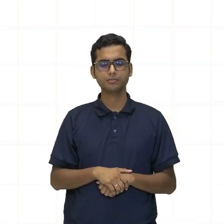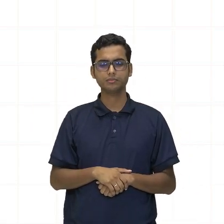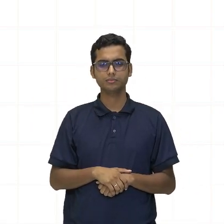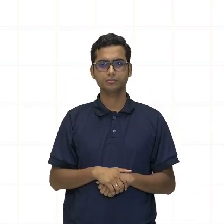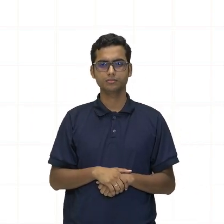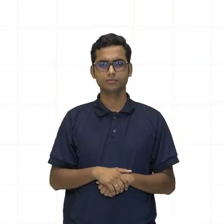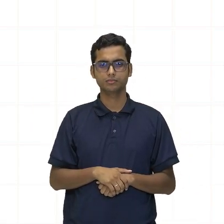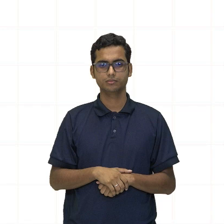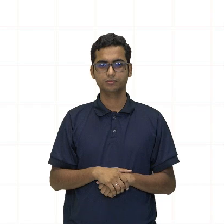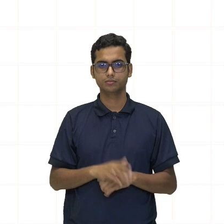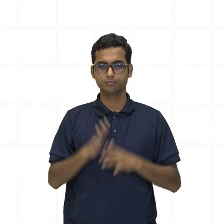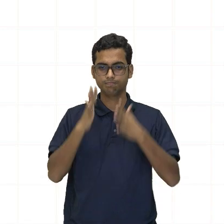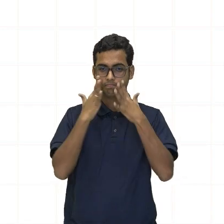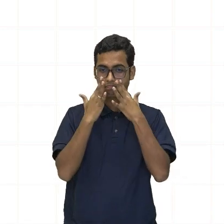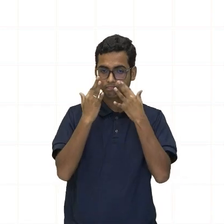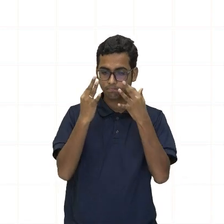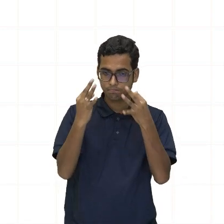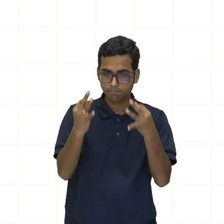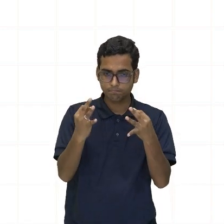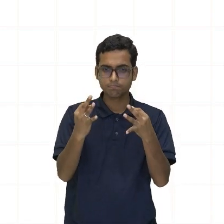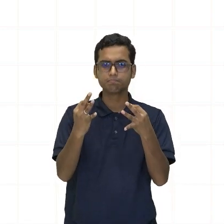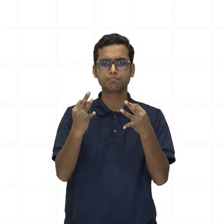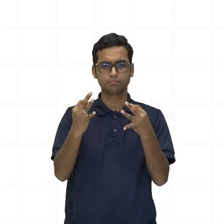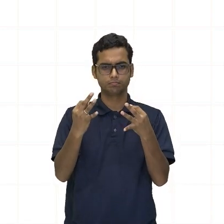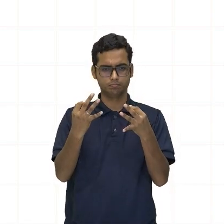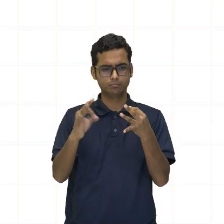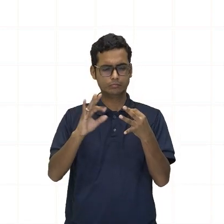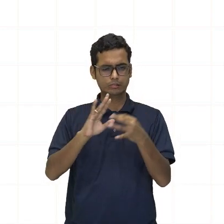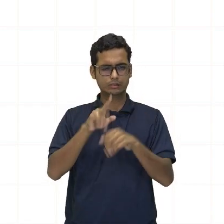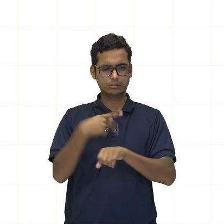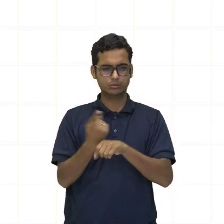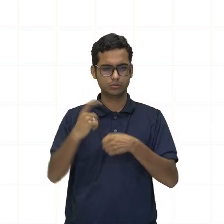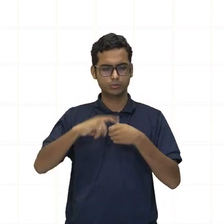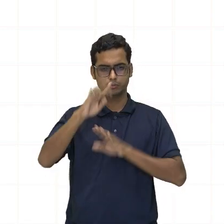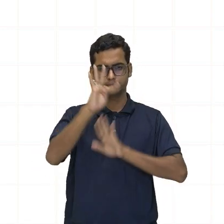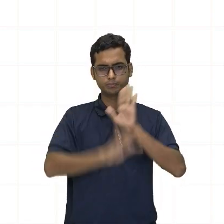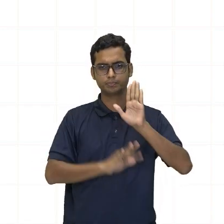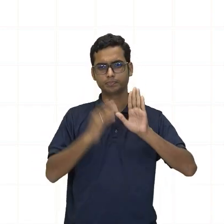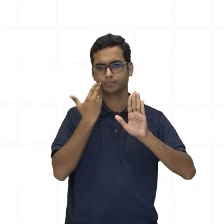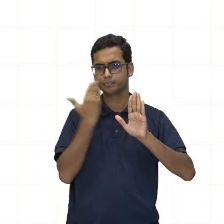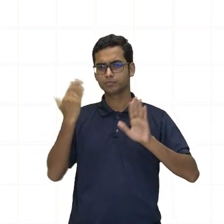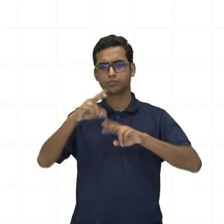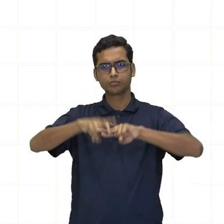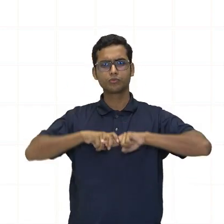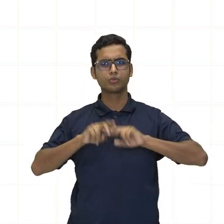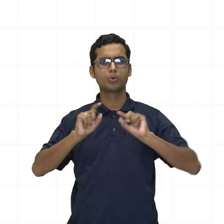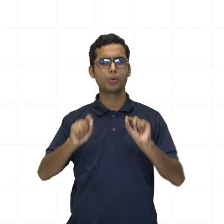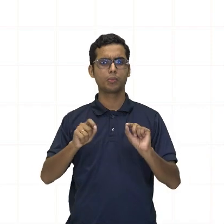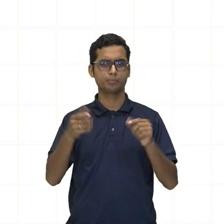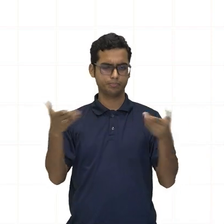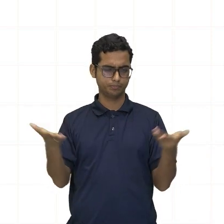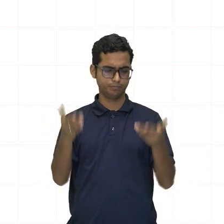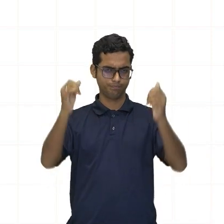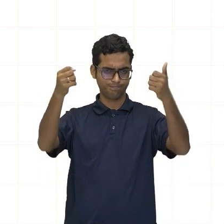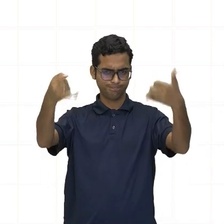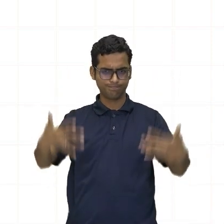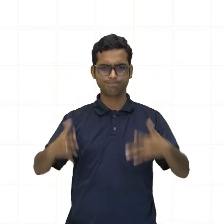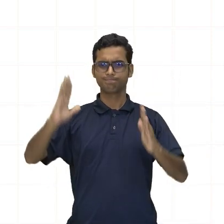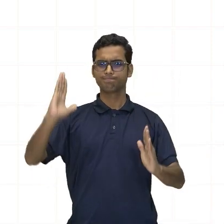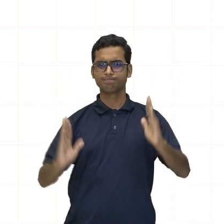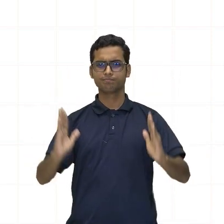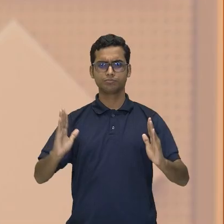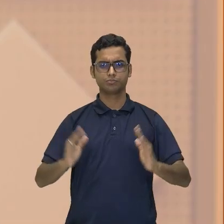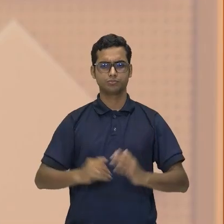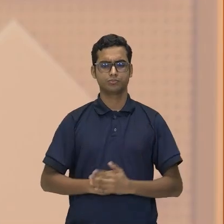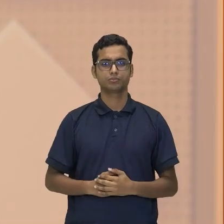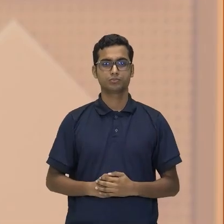de atenção. A gente já retorna aqui para esse texto. Porque nós estamos falando de um período em que